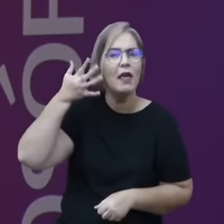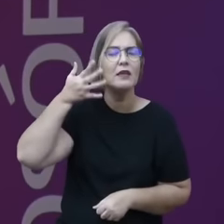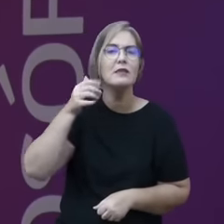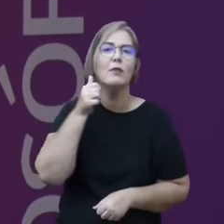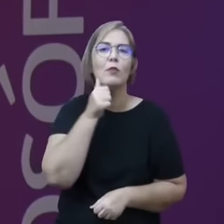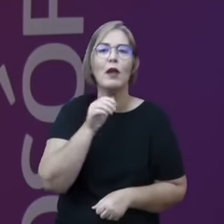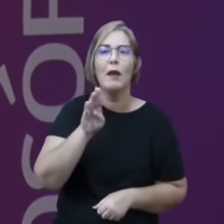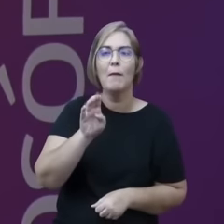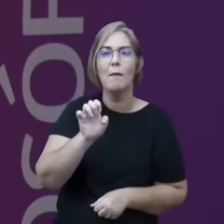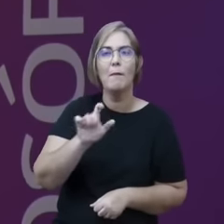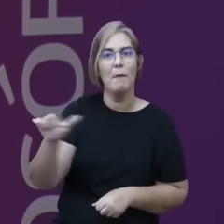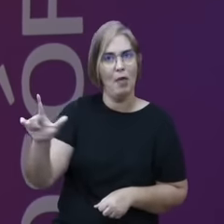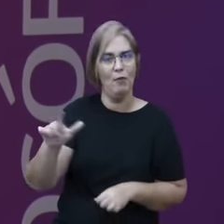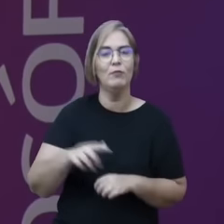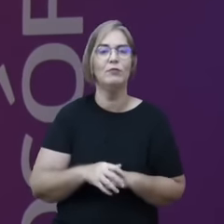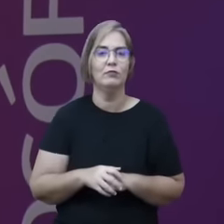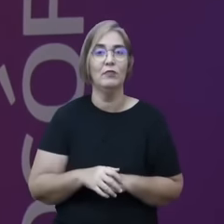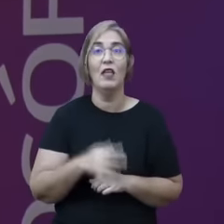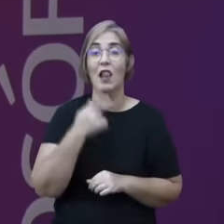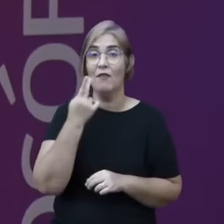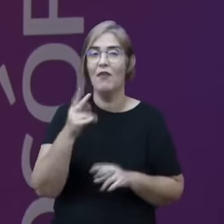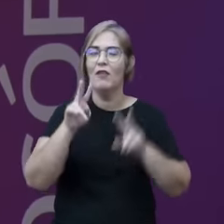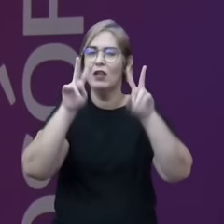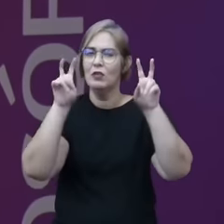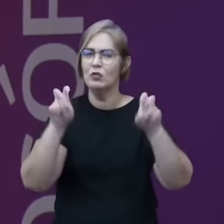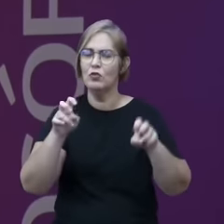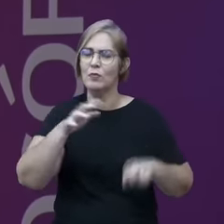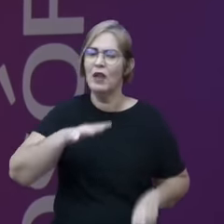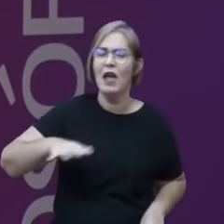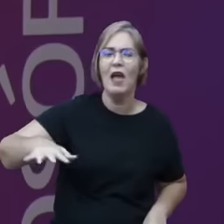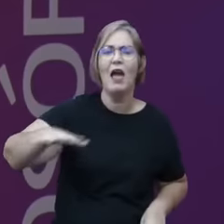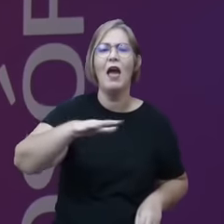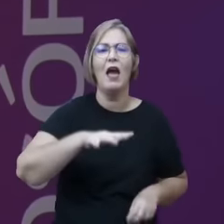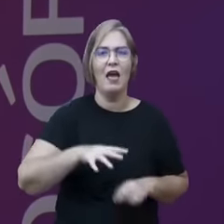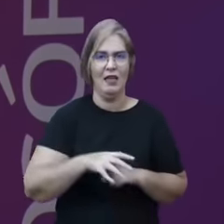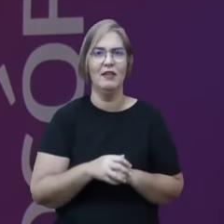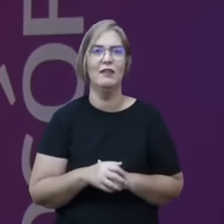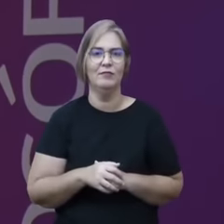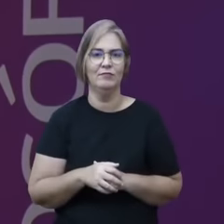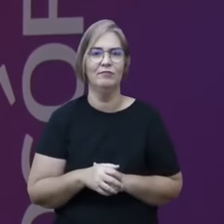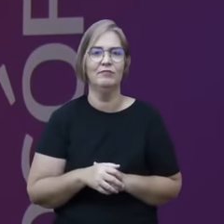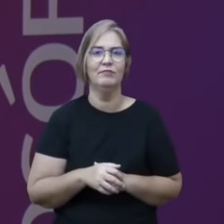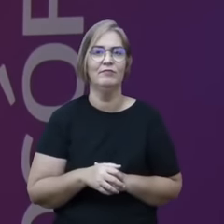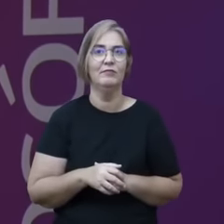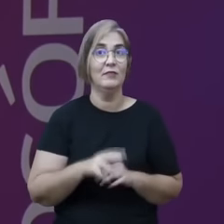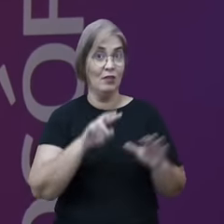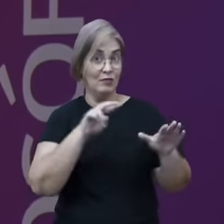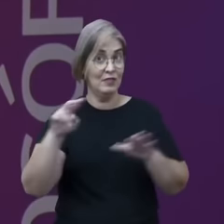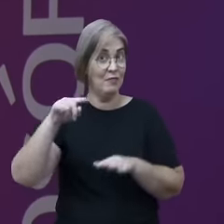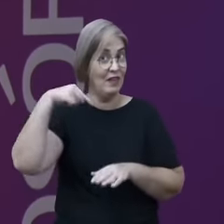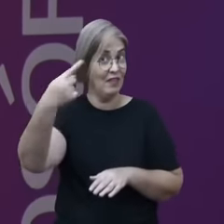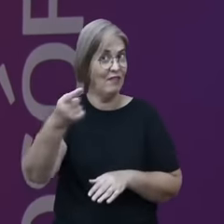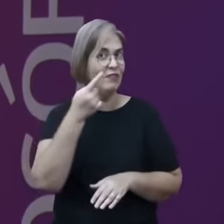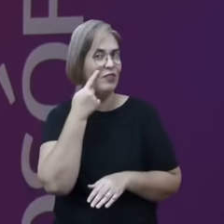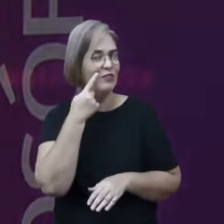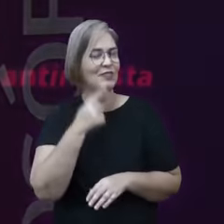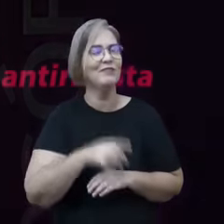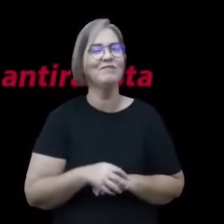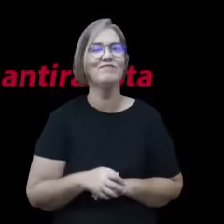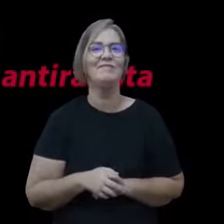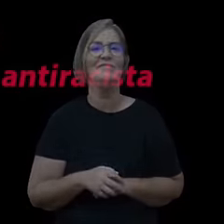antiracista com a historiadora e psicanalista Marileia de Almeida. Então nos vemos quinta que vem até lá. Obrigado,